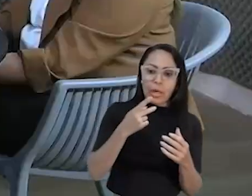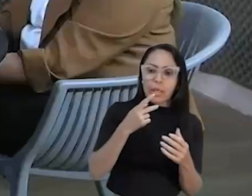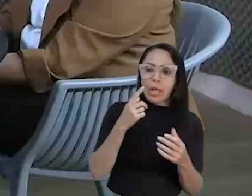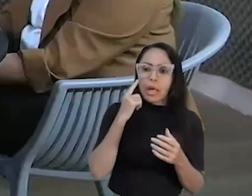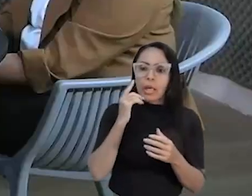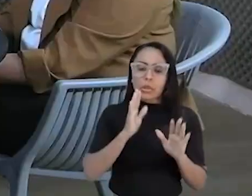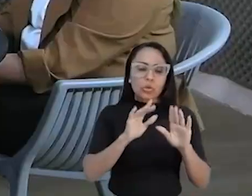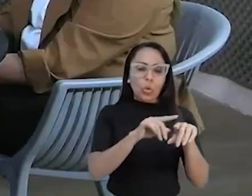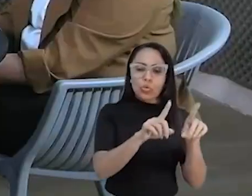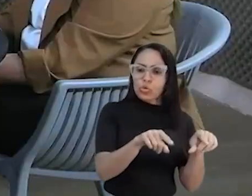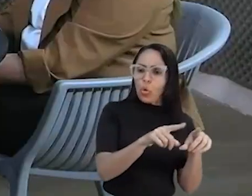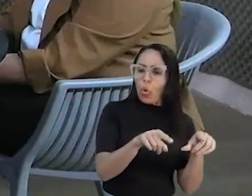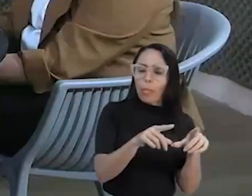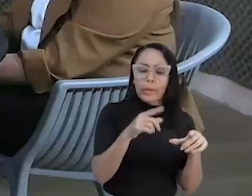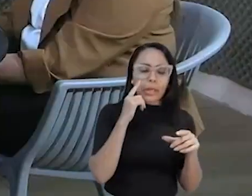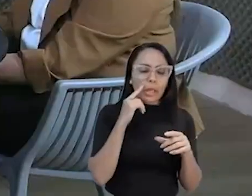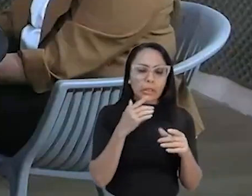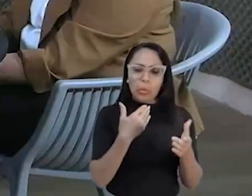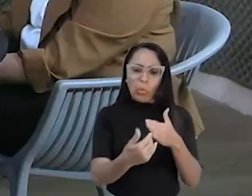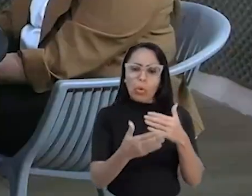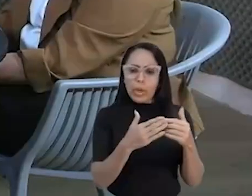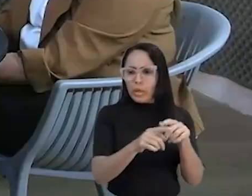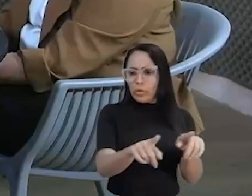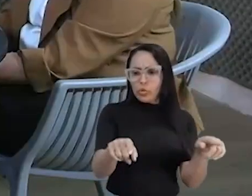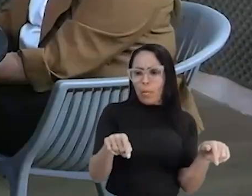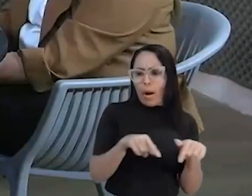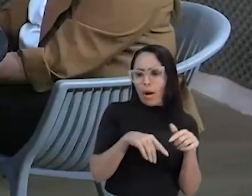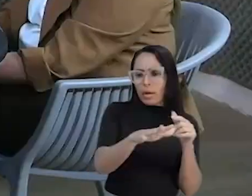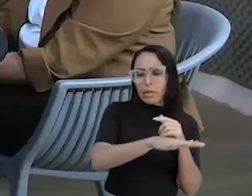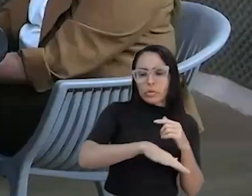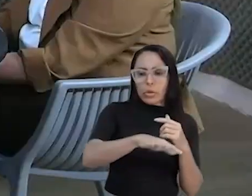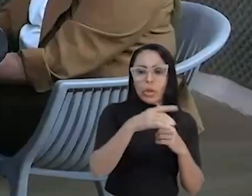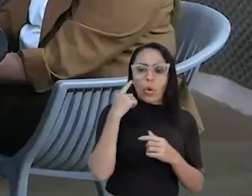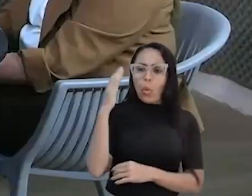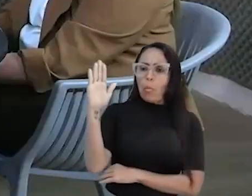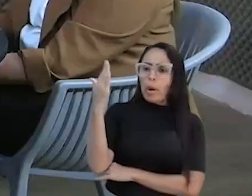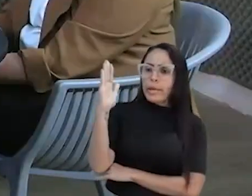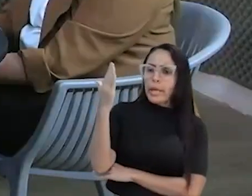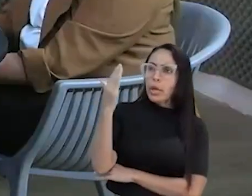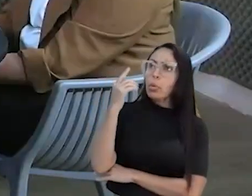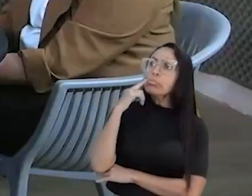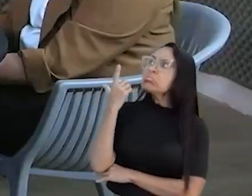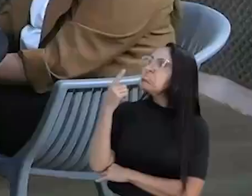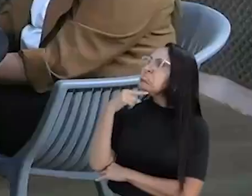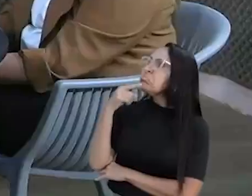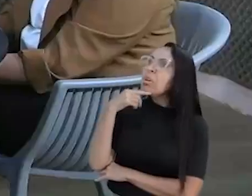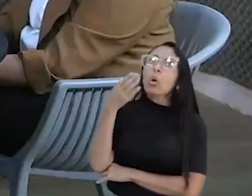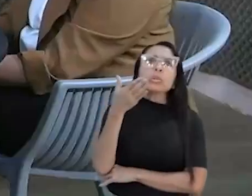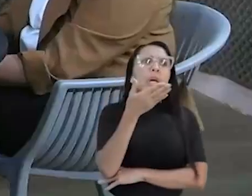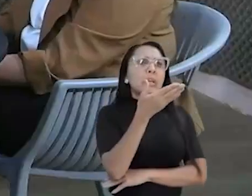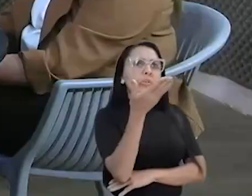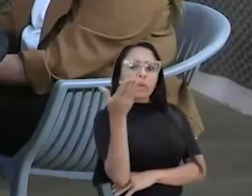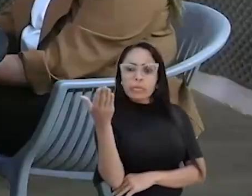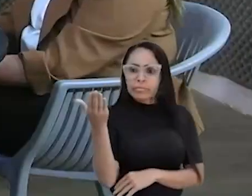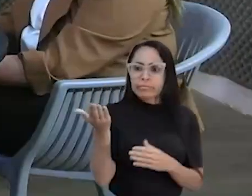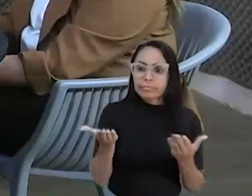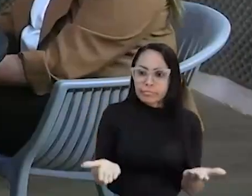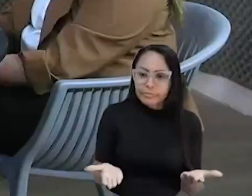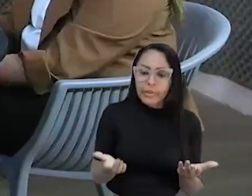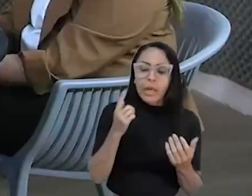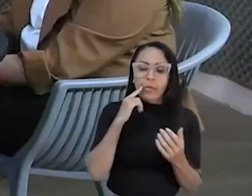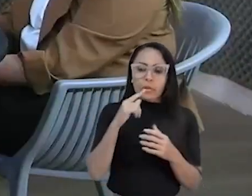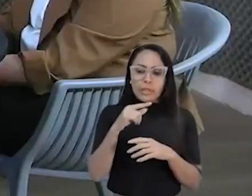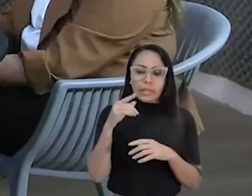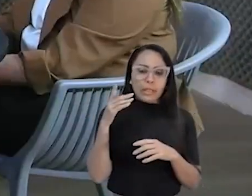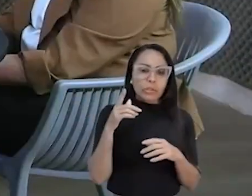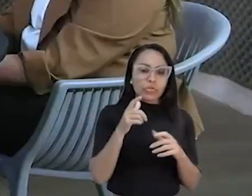não só no shopping, né? Se você chega em qualquer espaço, você precisa perguntar ao atendente onde é o banheiro, então porque a sinalização não está adequada. Tem um problema. Exatamente. Você tem que chegar